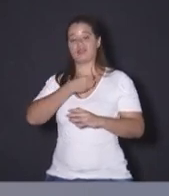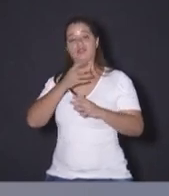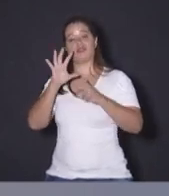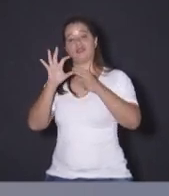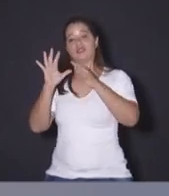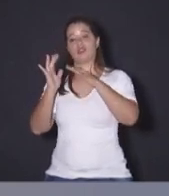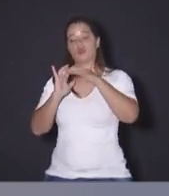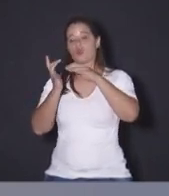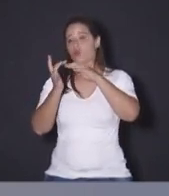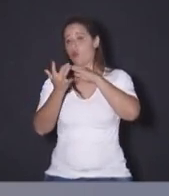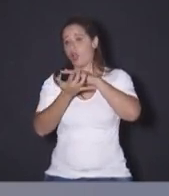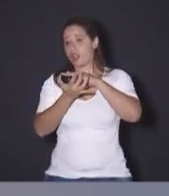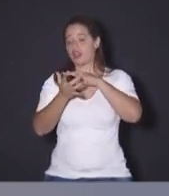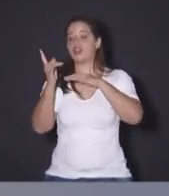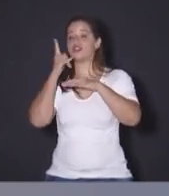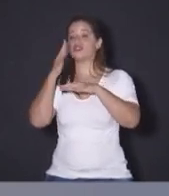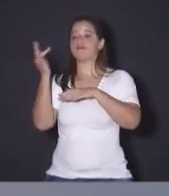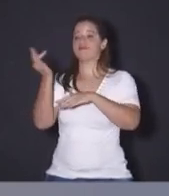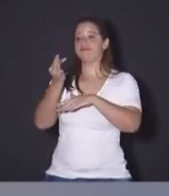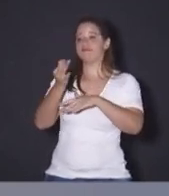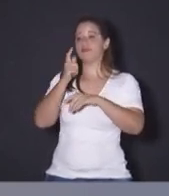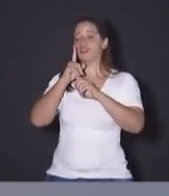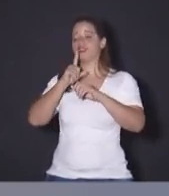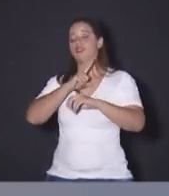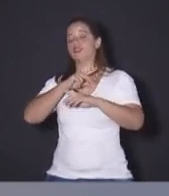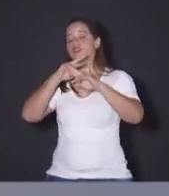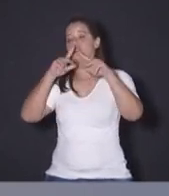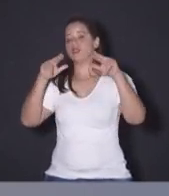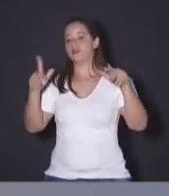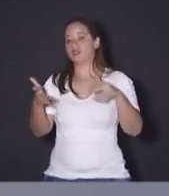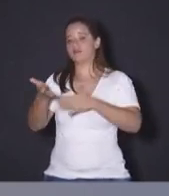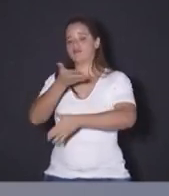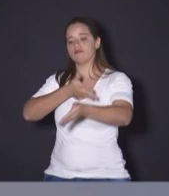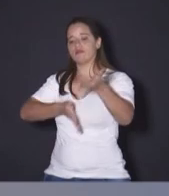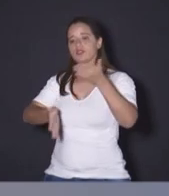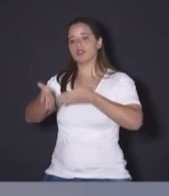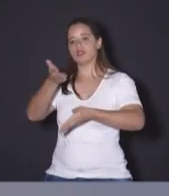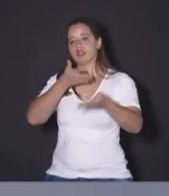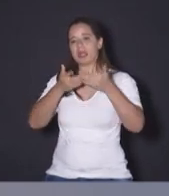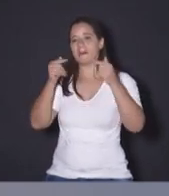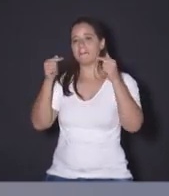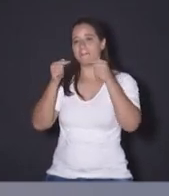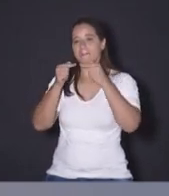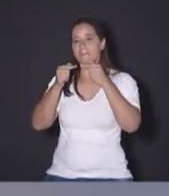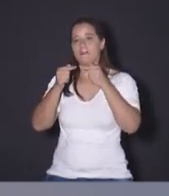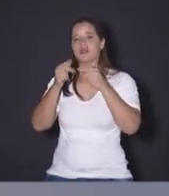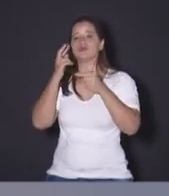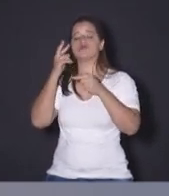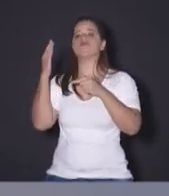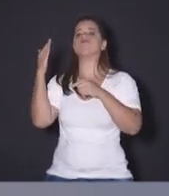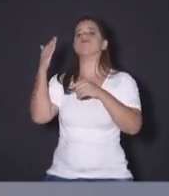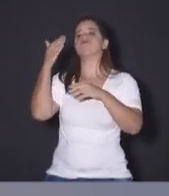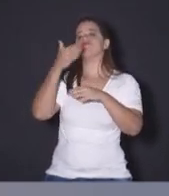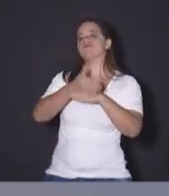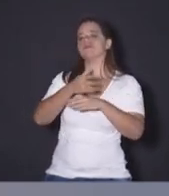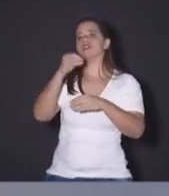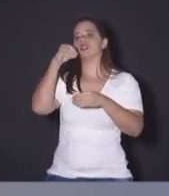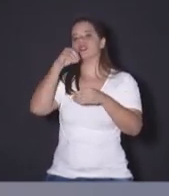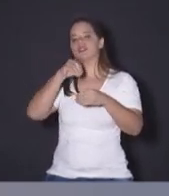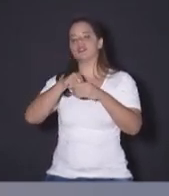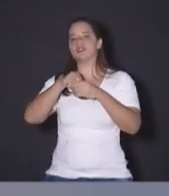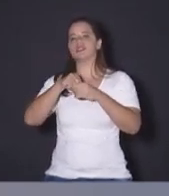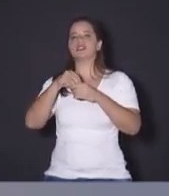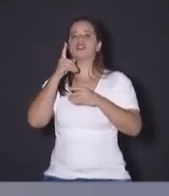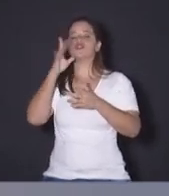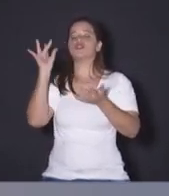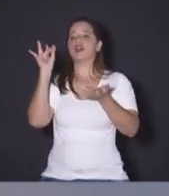federada existem outras possibilidades de interação mesmo que não não venham dentro de